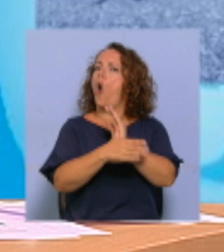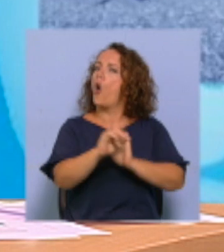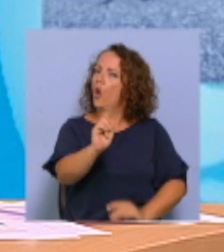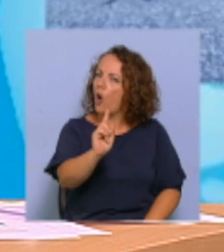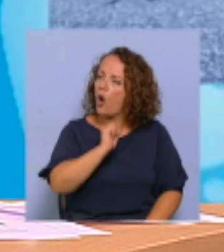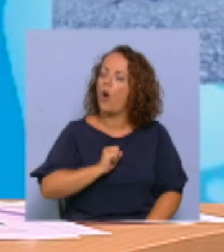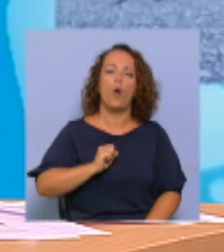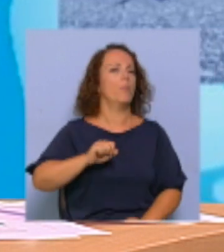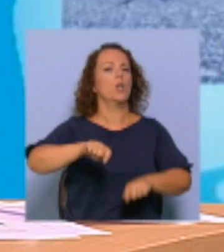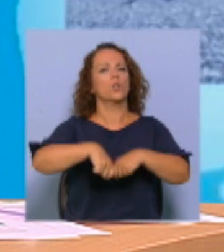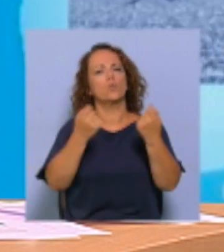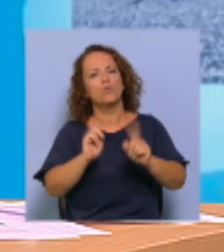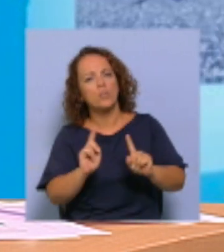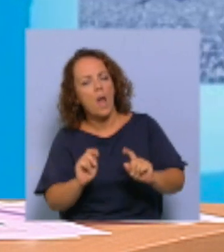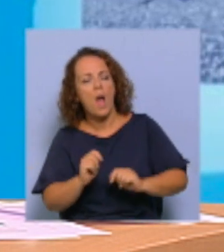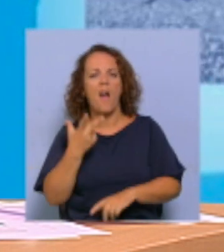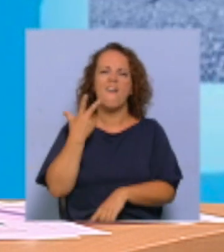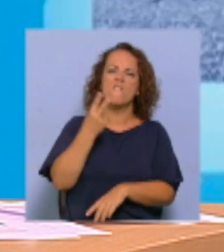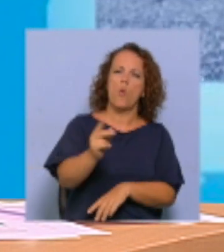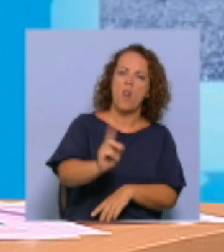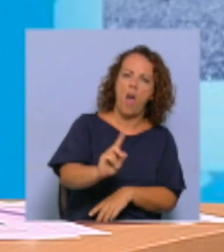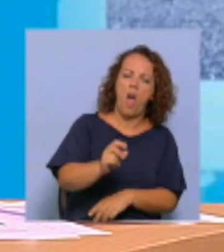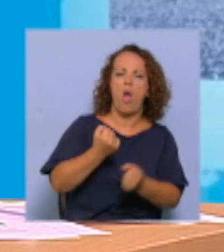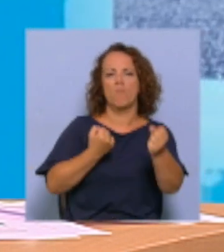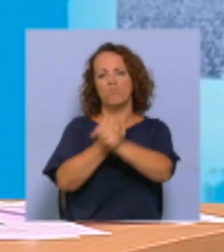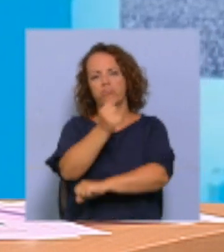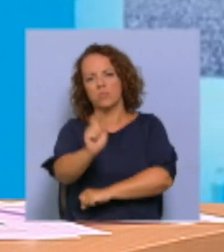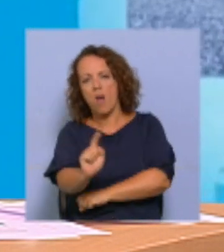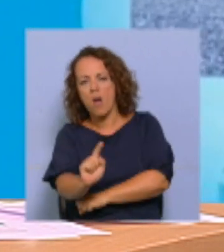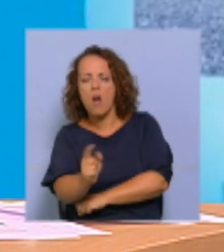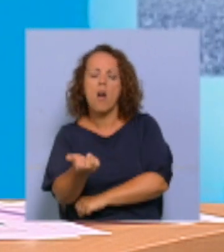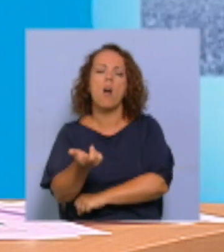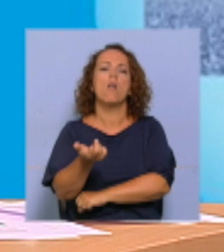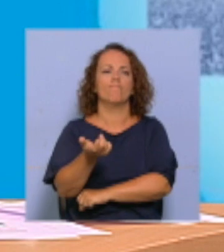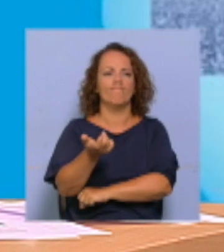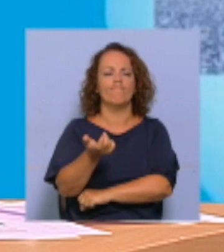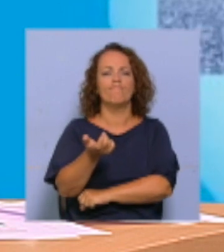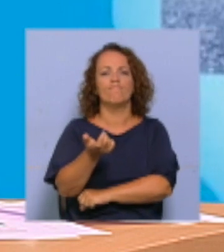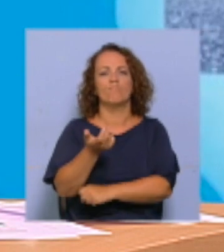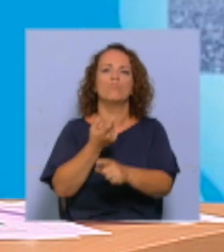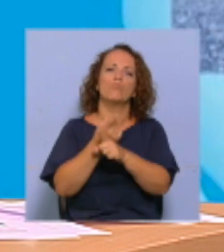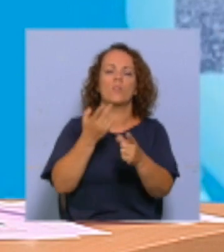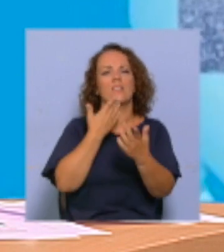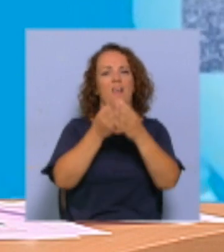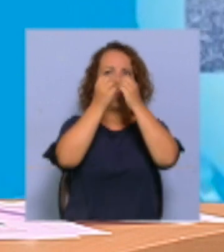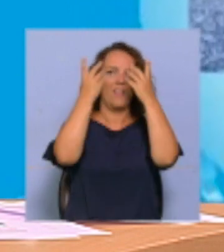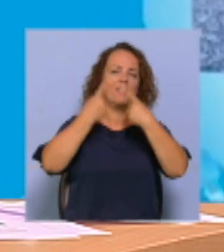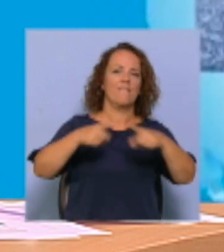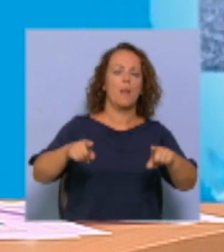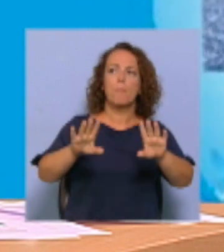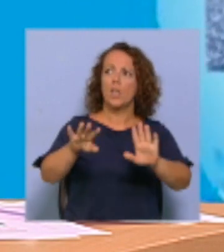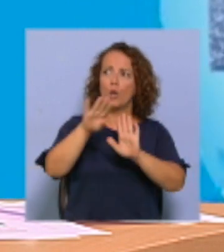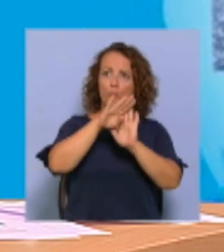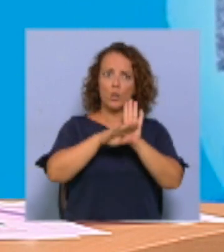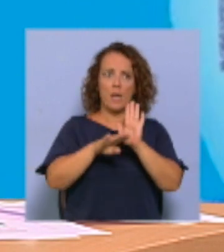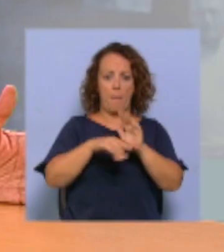estragar, não ser violento, não andar à pancada porque se tem uma ideia diferente, não é? A grande parte deste programa até hoje